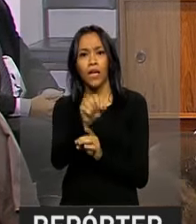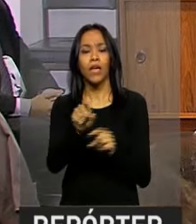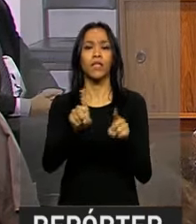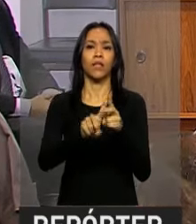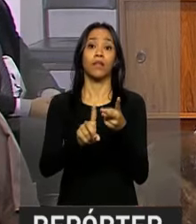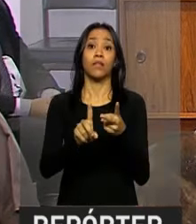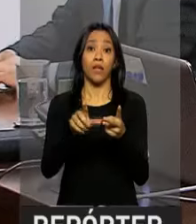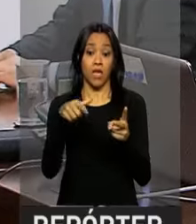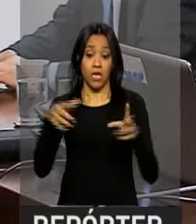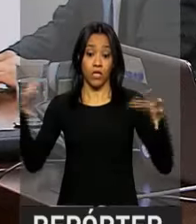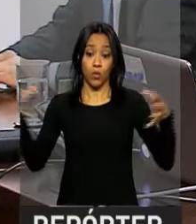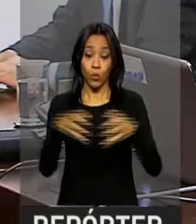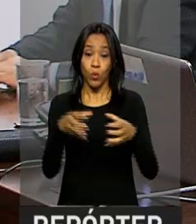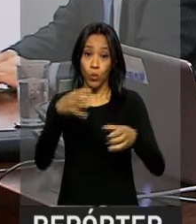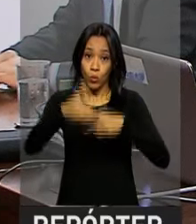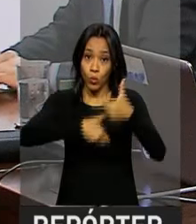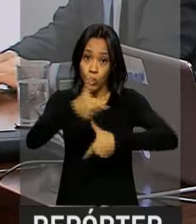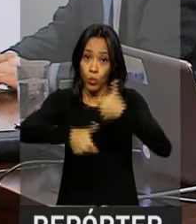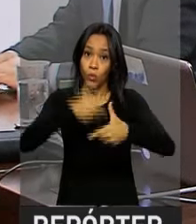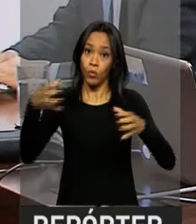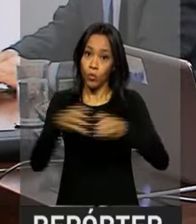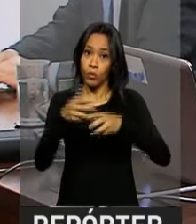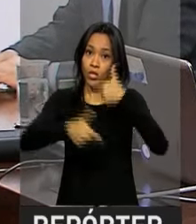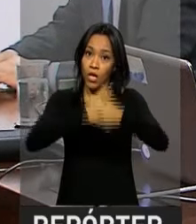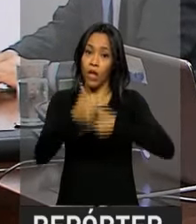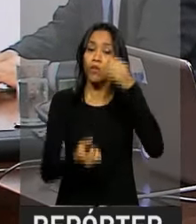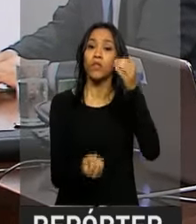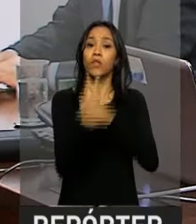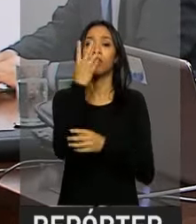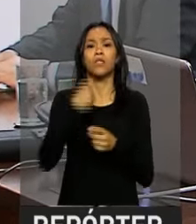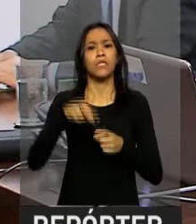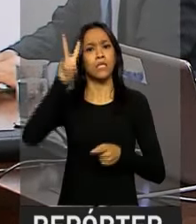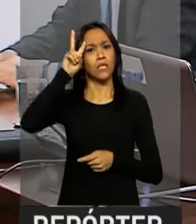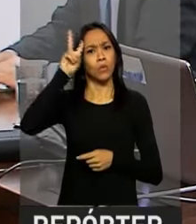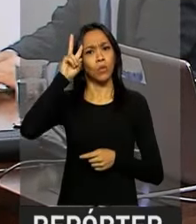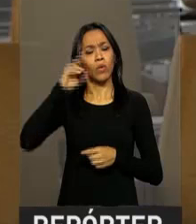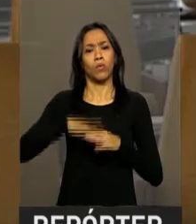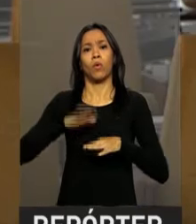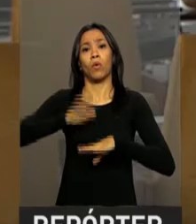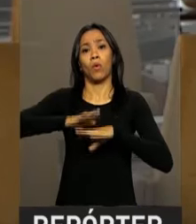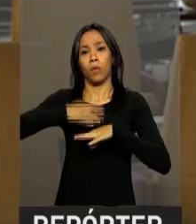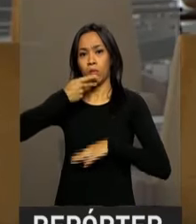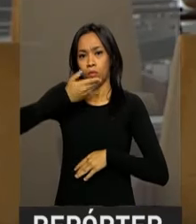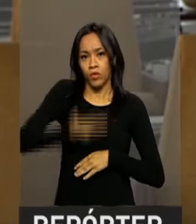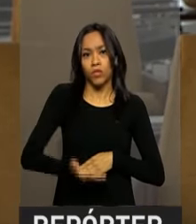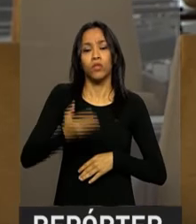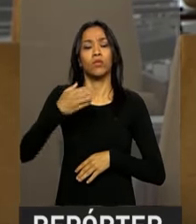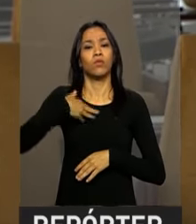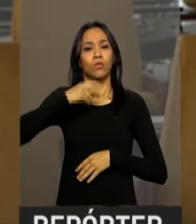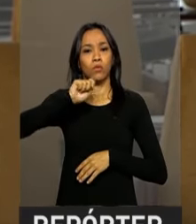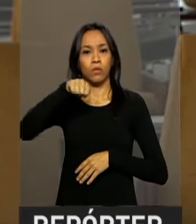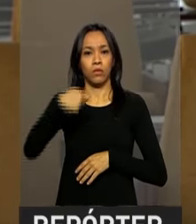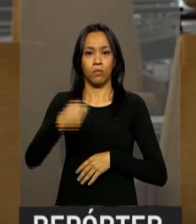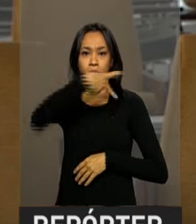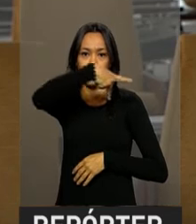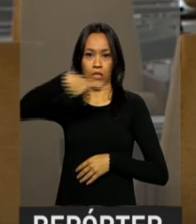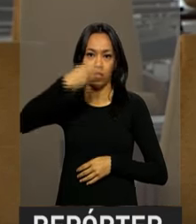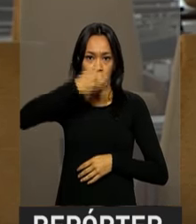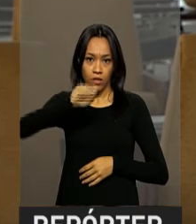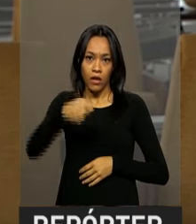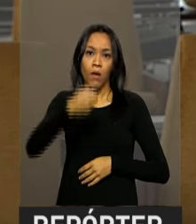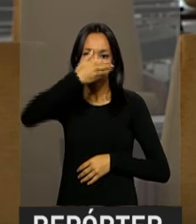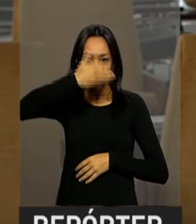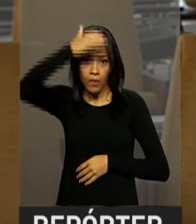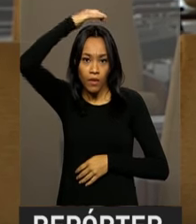a gente lembra aí foi criado na última segunda-feira por determinação do presidente interino Michel Temer com objetivo de apresentar num prazo de